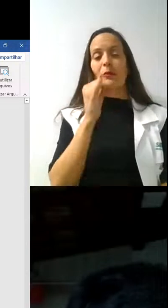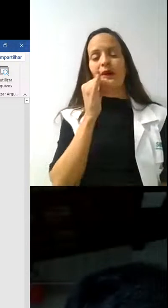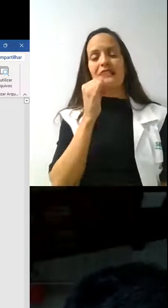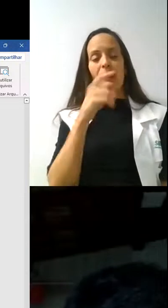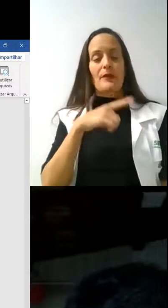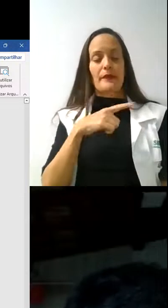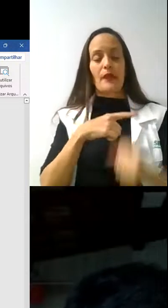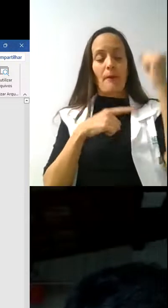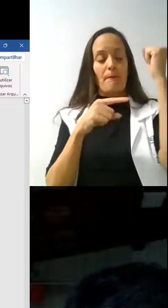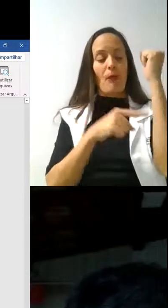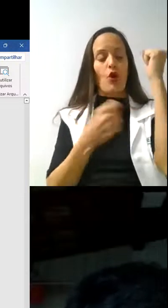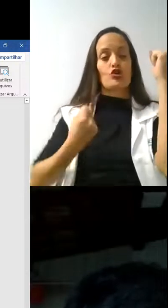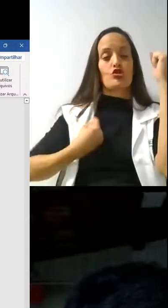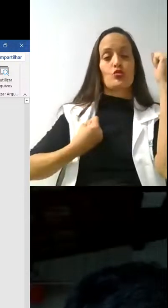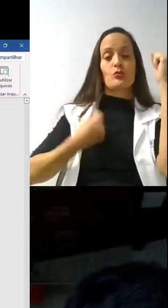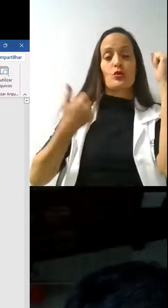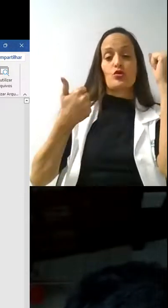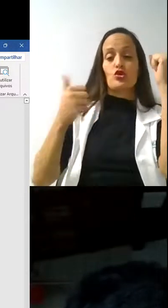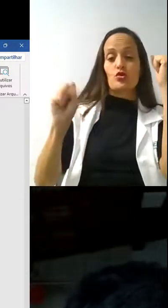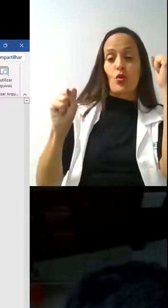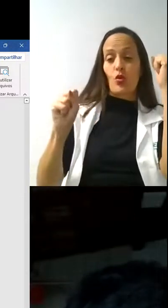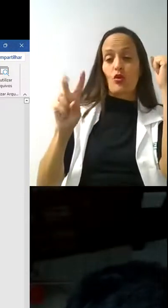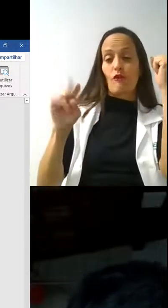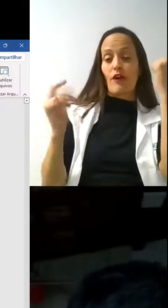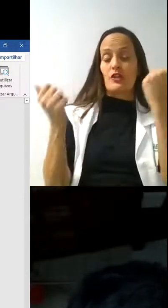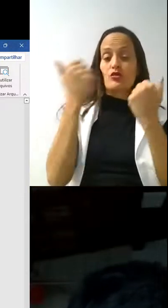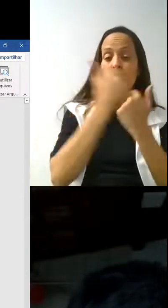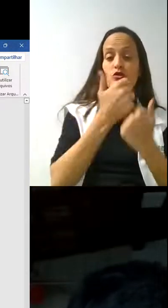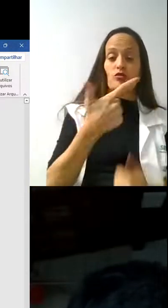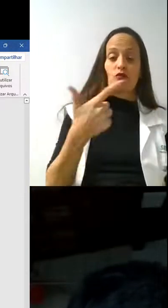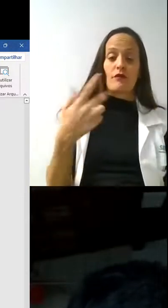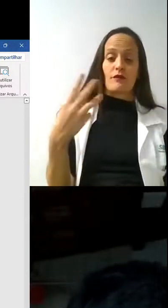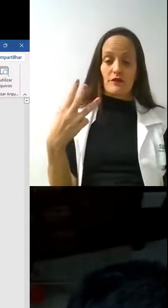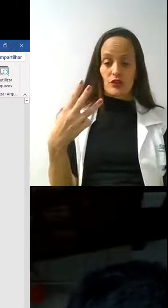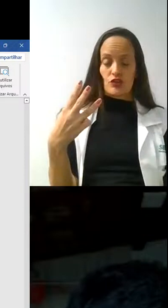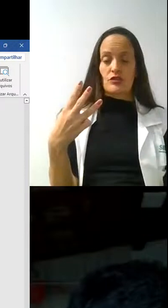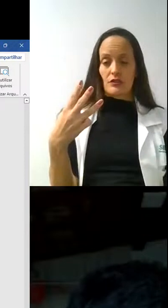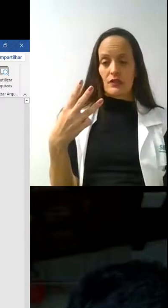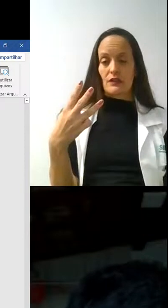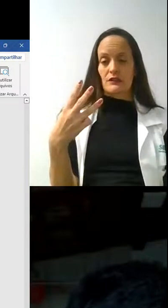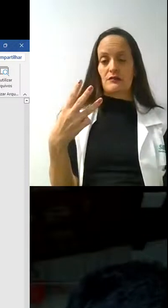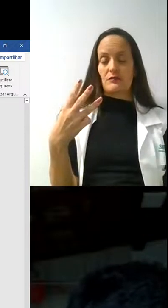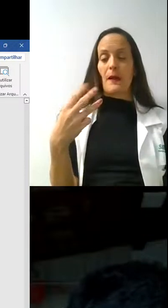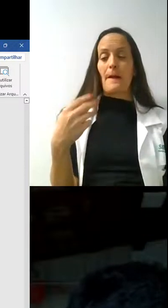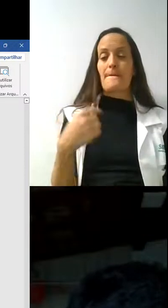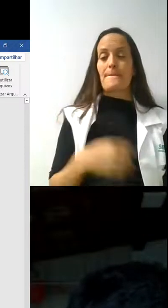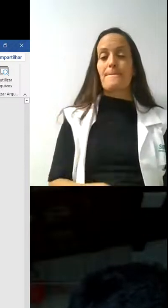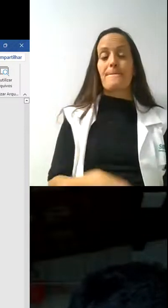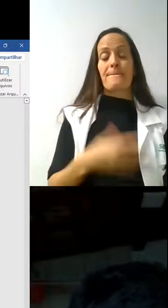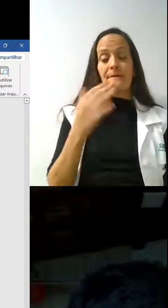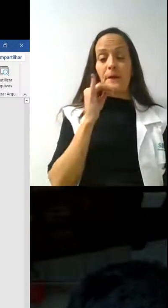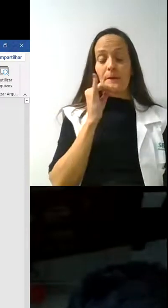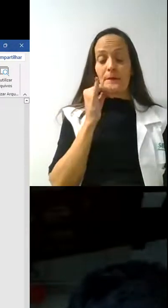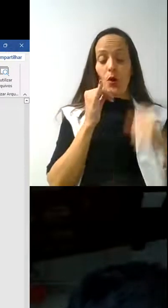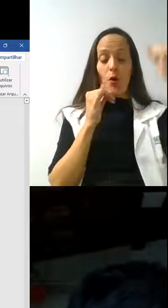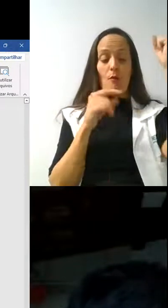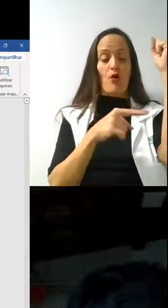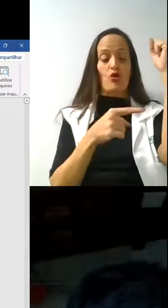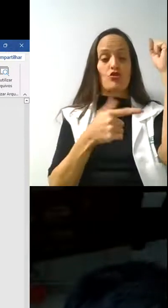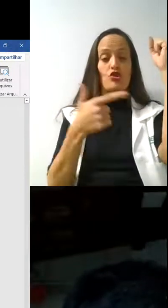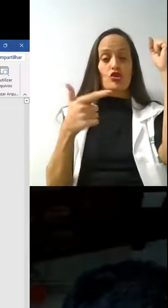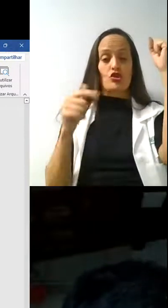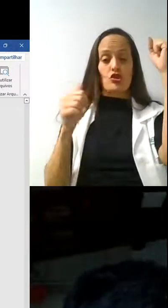será substituído por um número 23. Então, esses números aqui, ó, poste 18 e poste